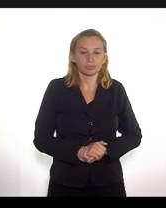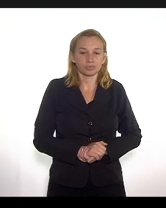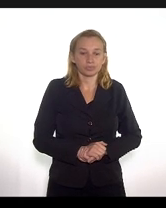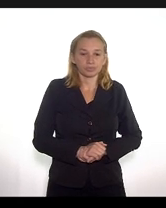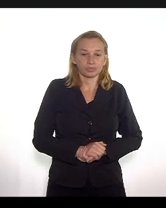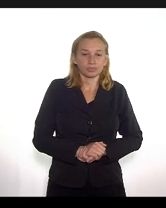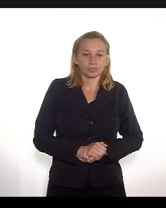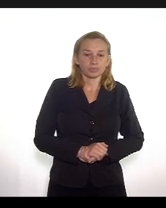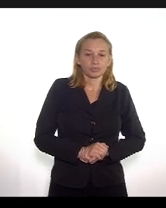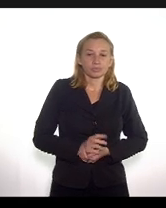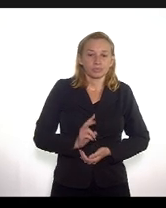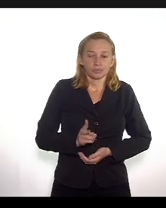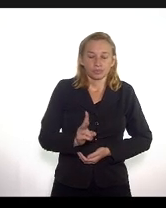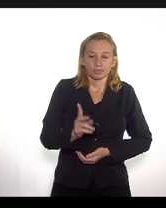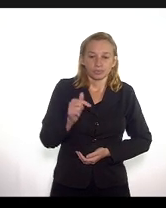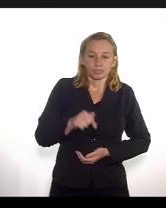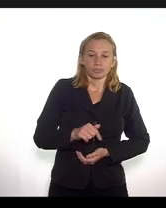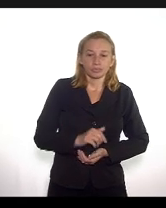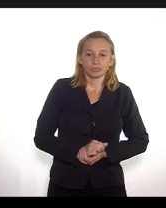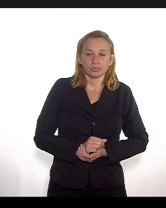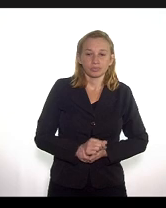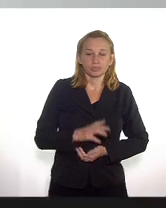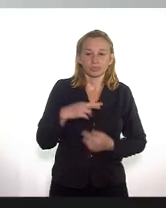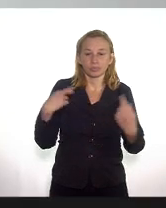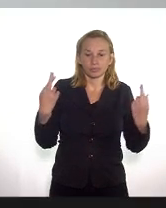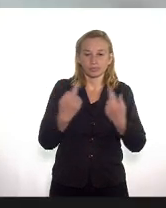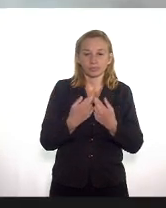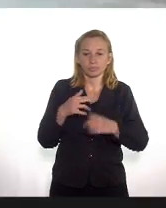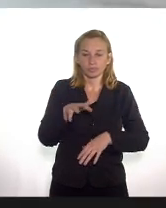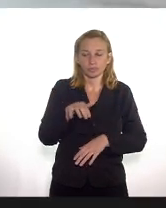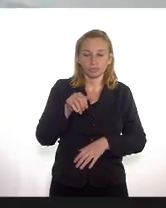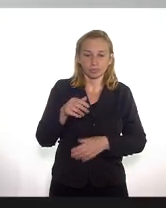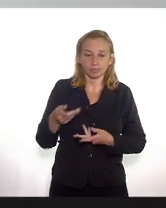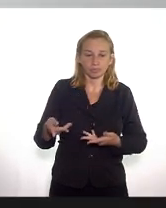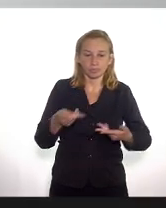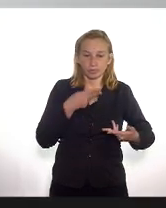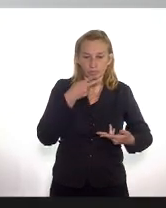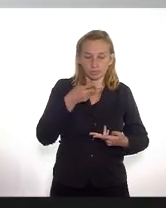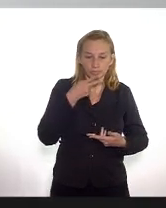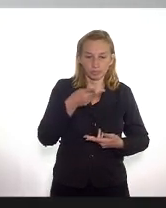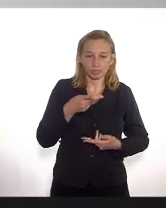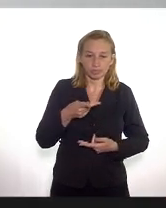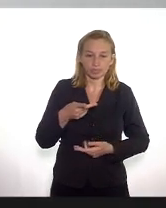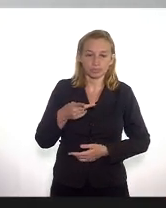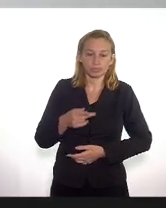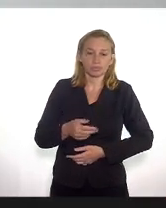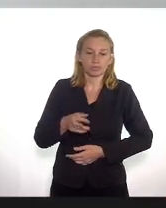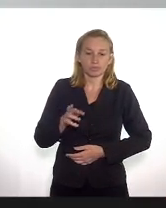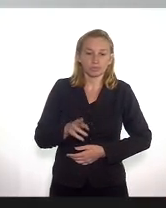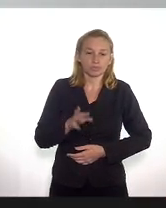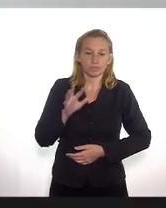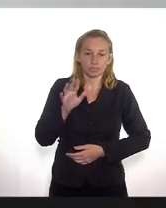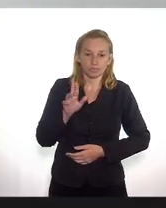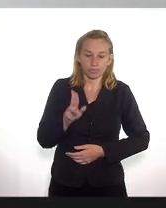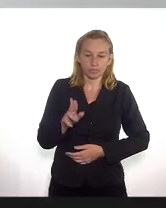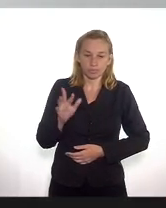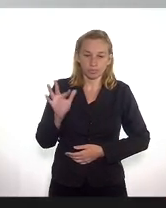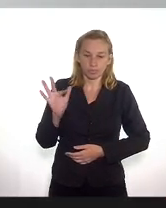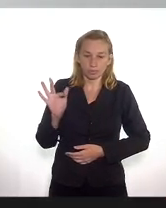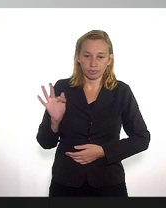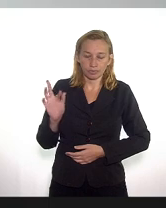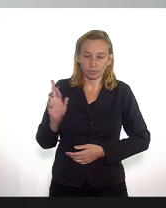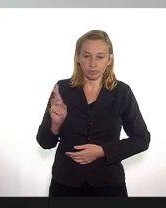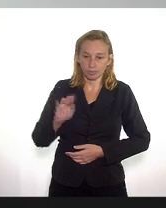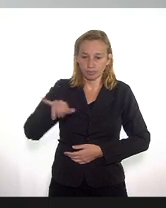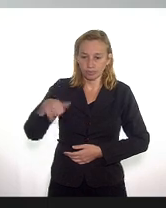E dando sequência aqui agora à nossa audiência, gostaria de chamar, fazer uso da palavra, a pró-reitora de graduação do FRJ,